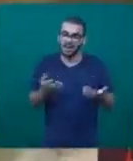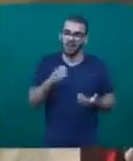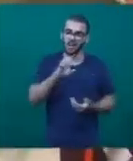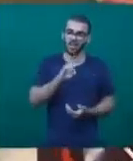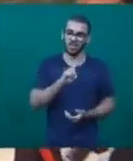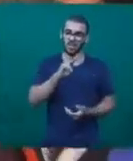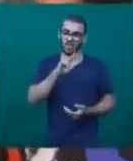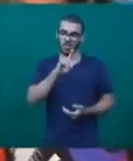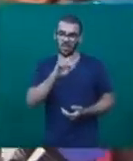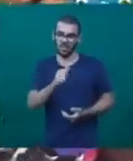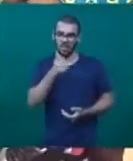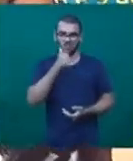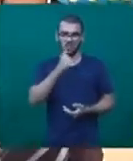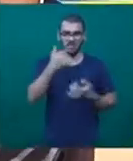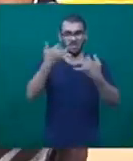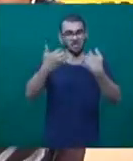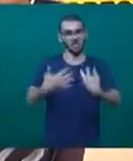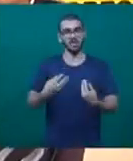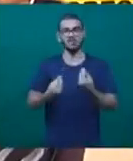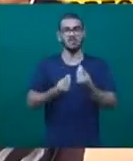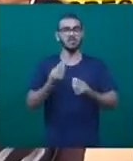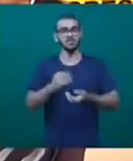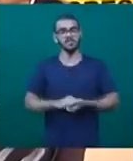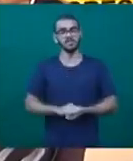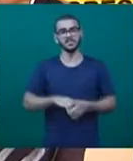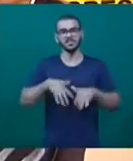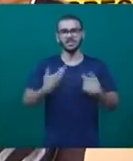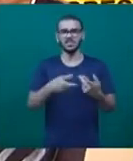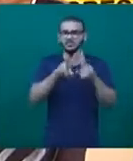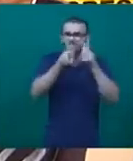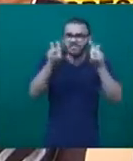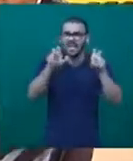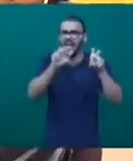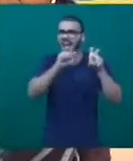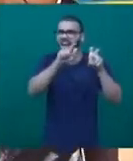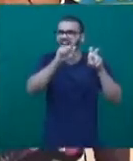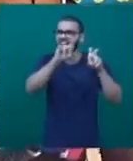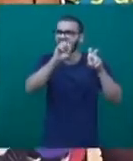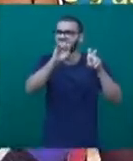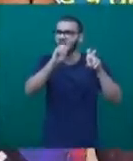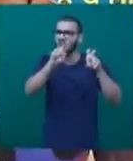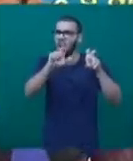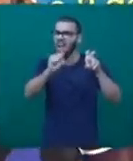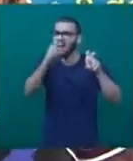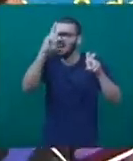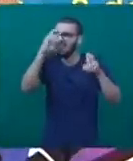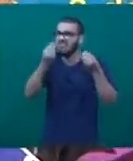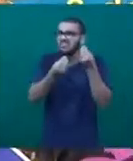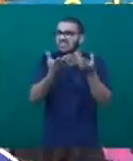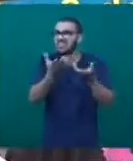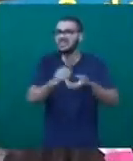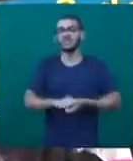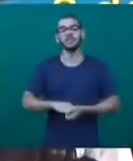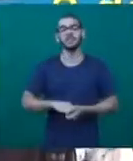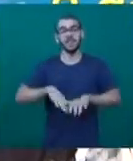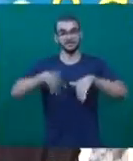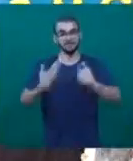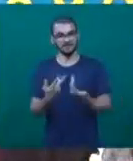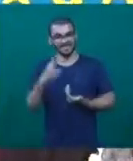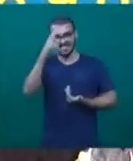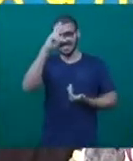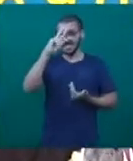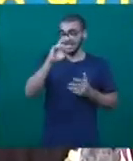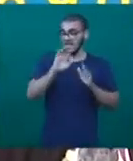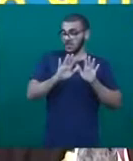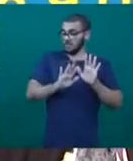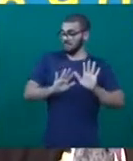do musical. Duda, conta pra gente, A Gaiola, o que conta essa história? Então, essa é uma história muito